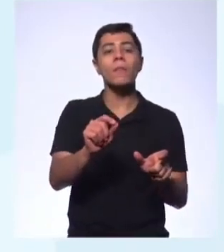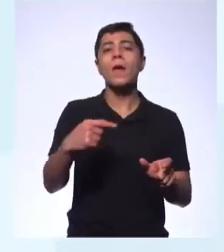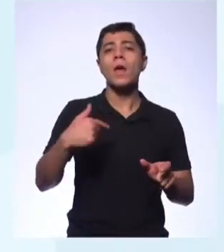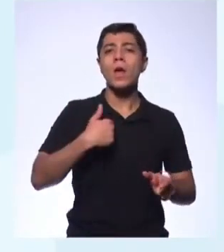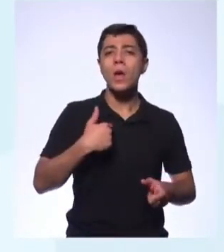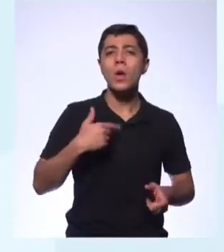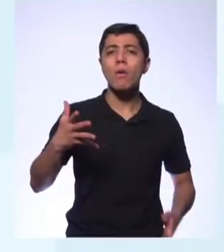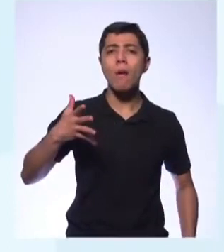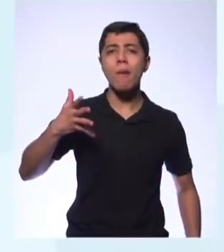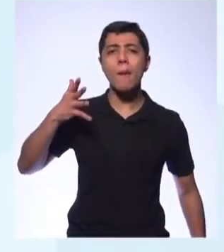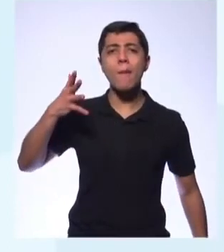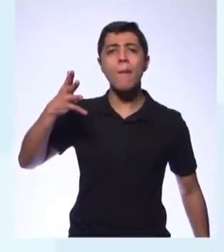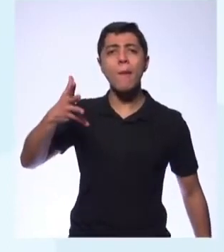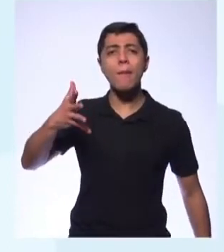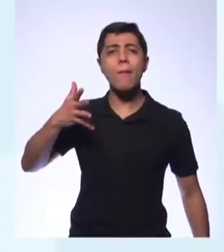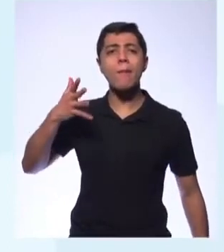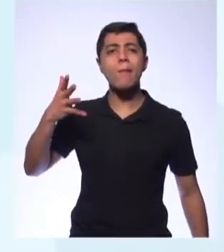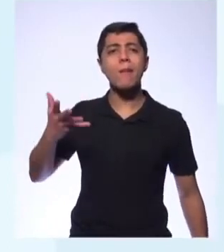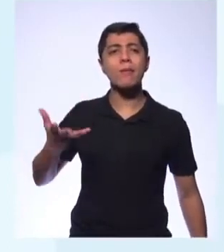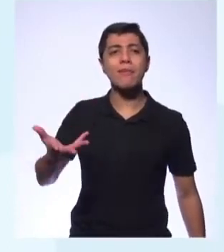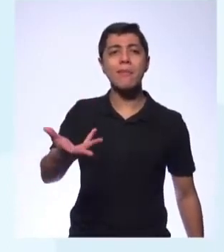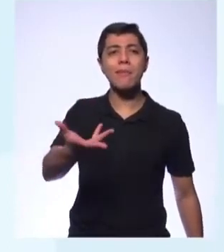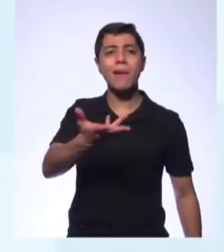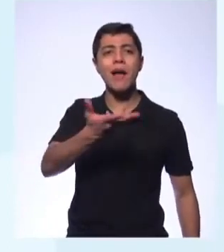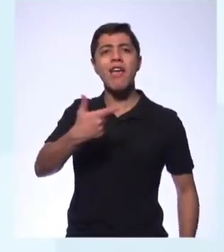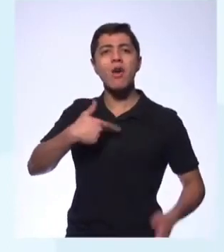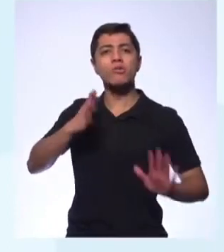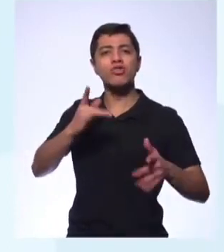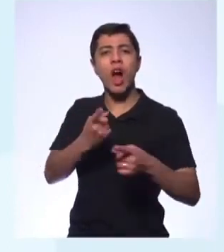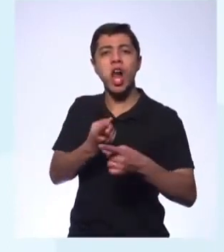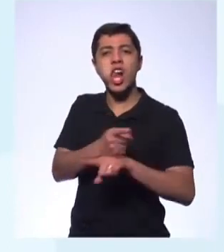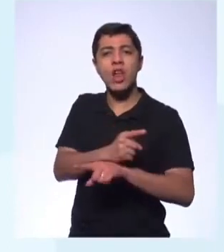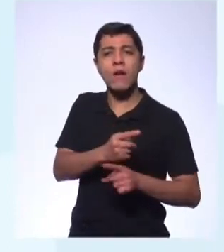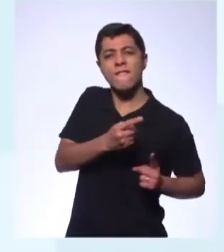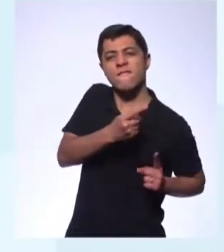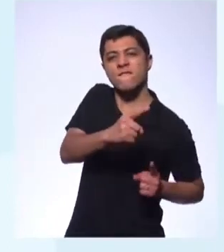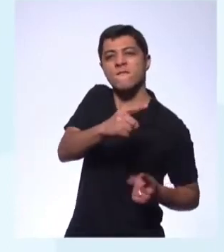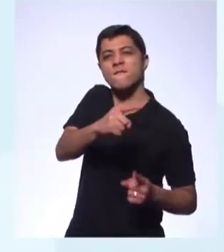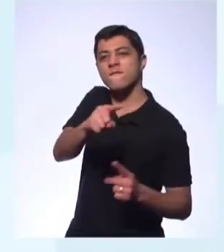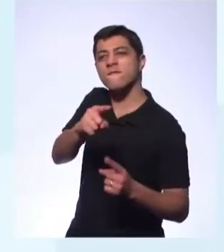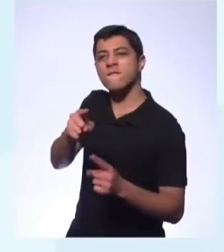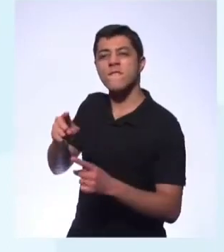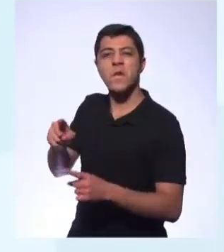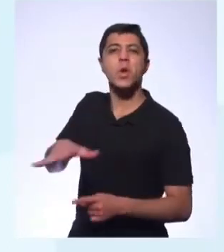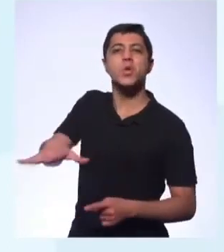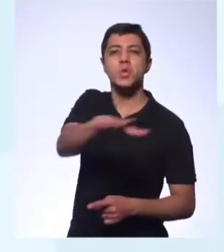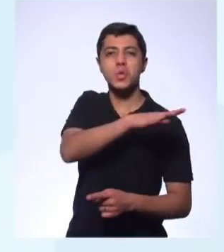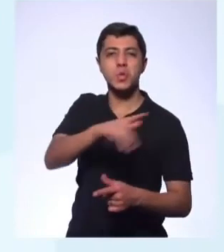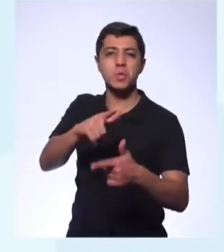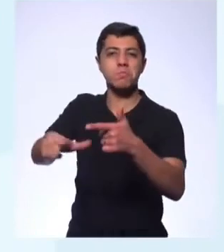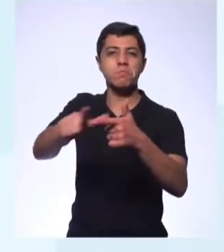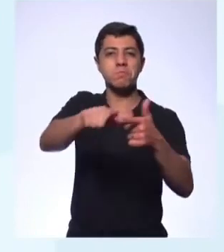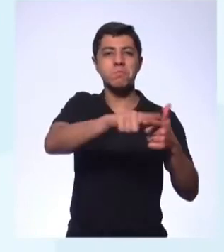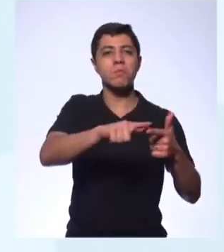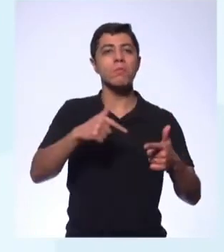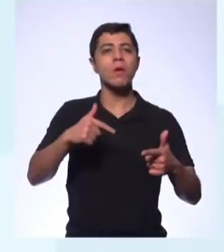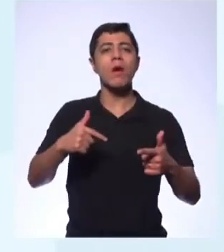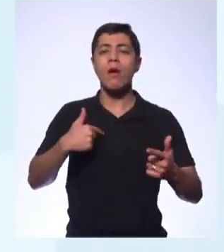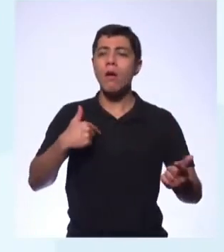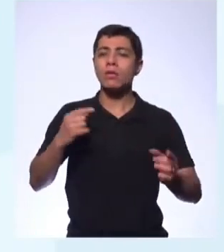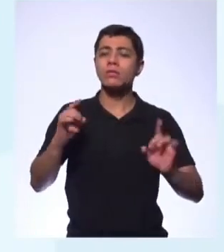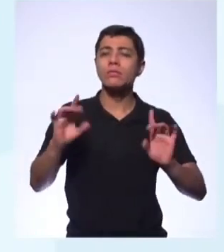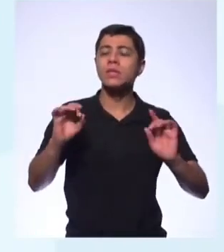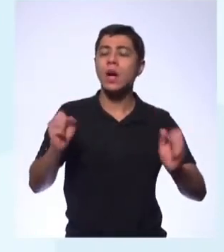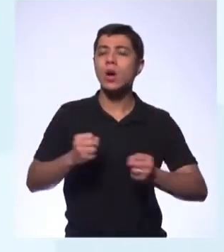oratória. Tenho feito o diabo a 4, já desertei da glória, e ando agora no teatro, mas é pior